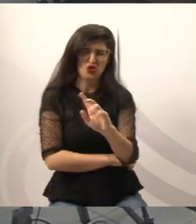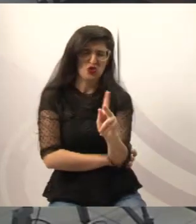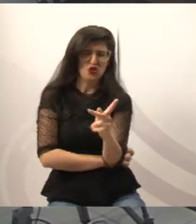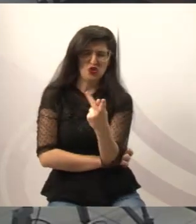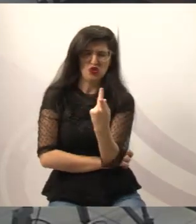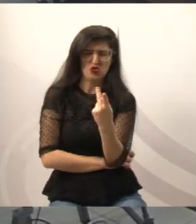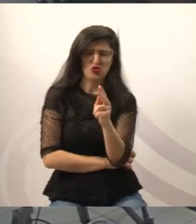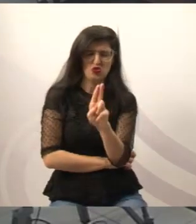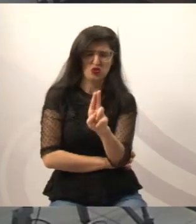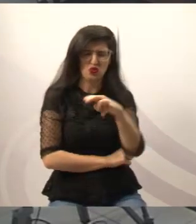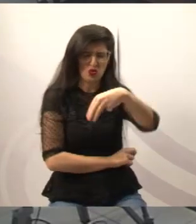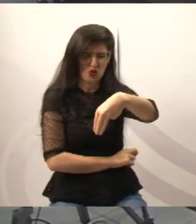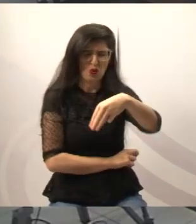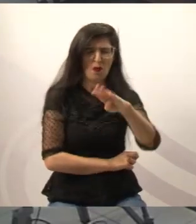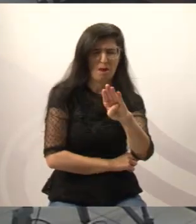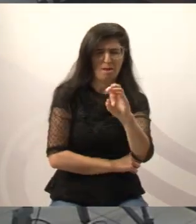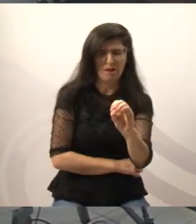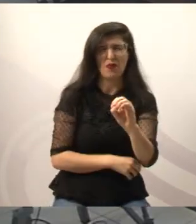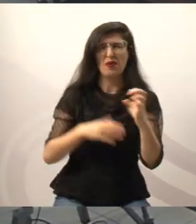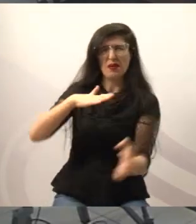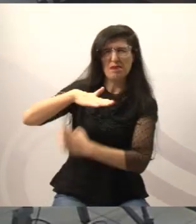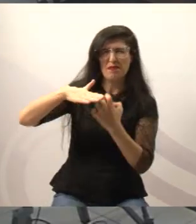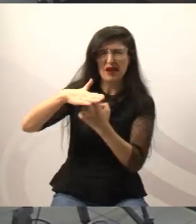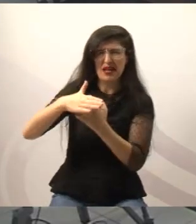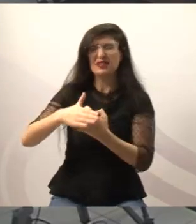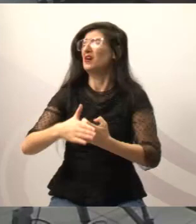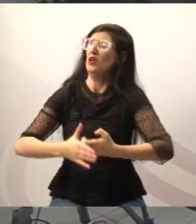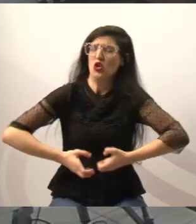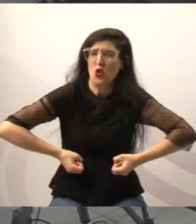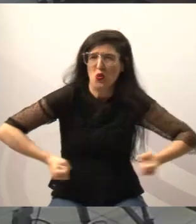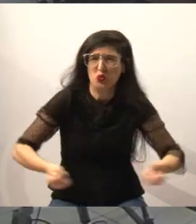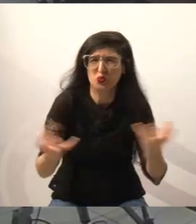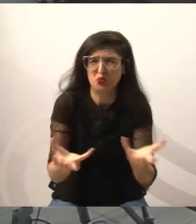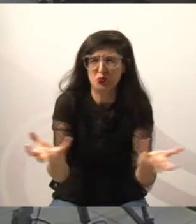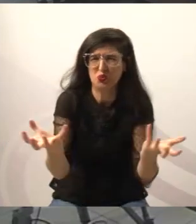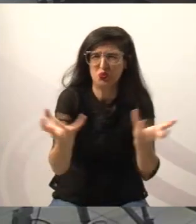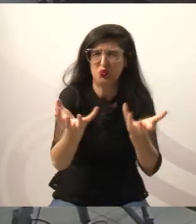não aguenta mais essa situação e também